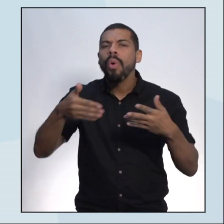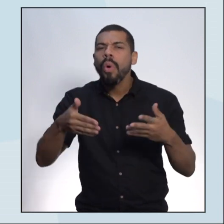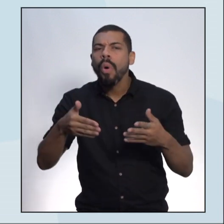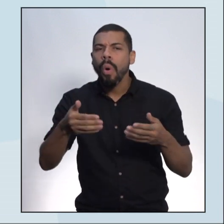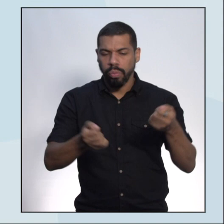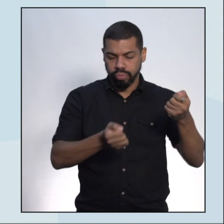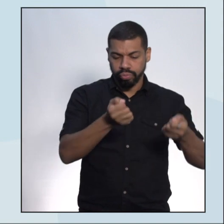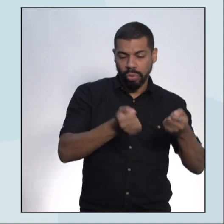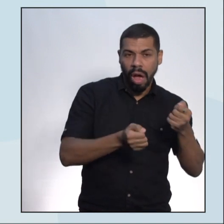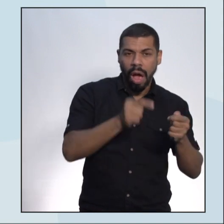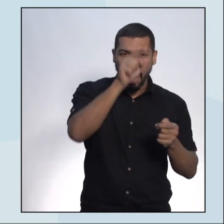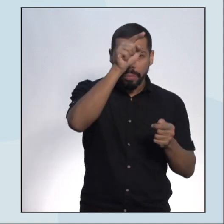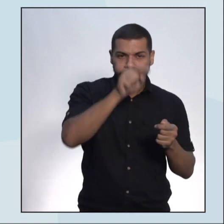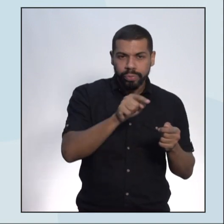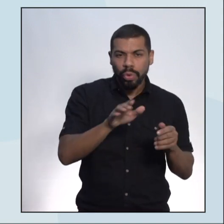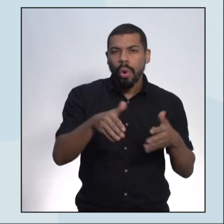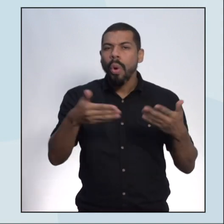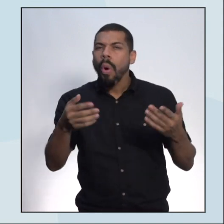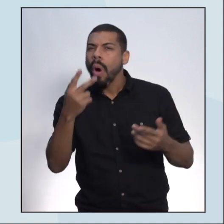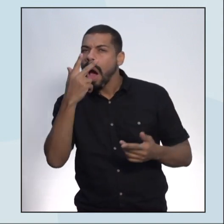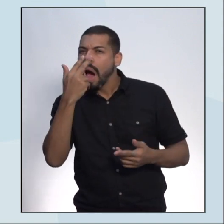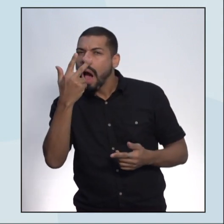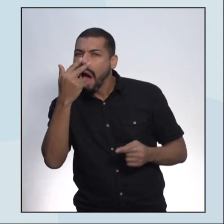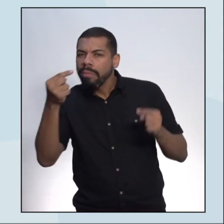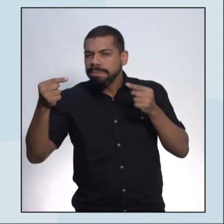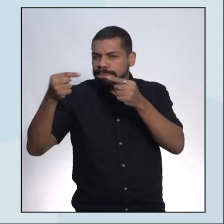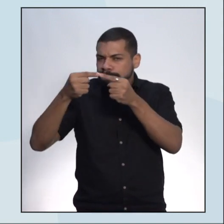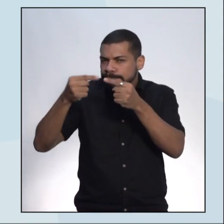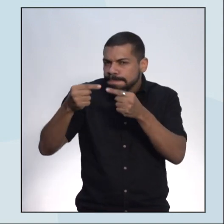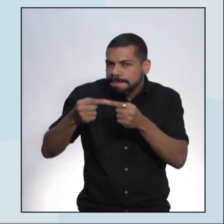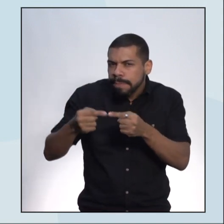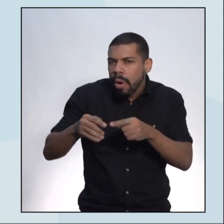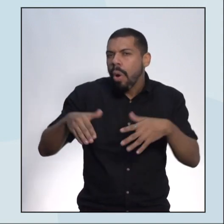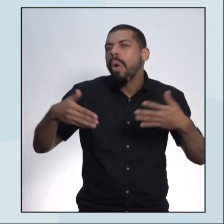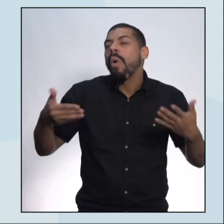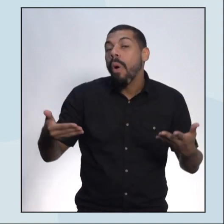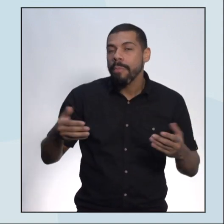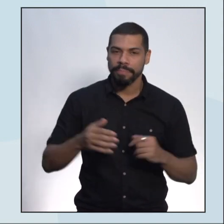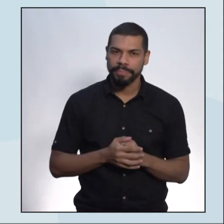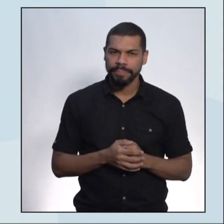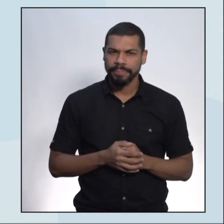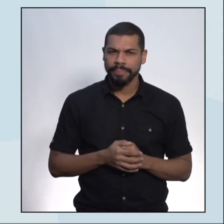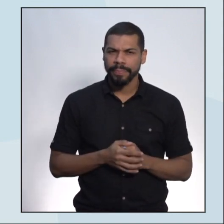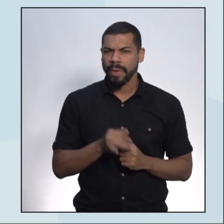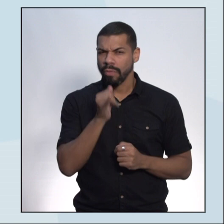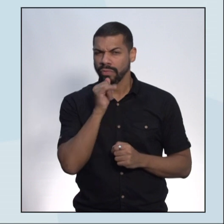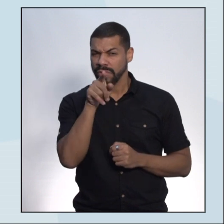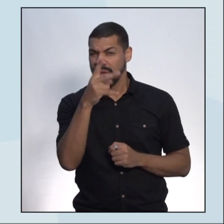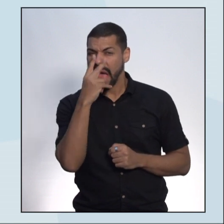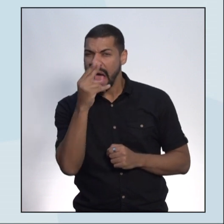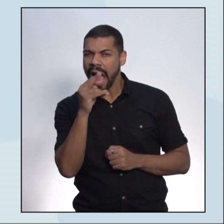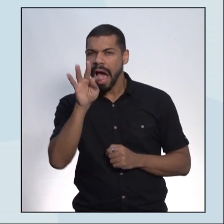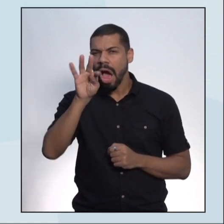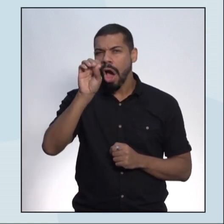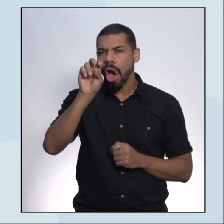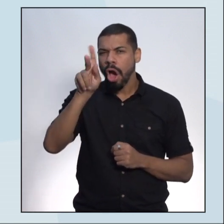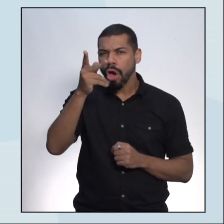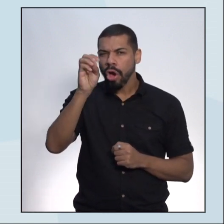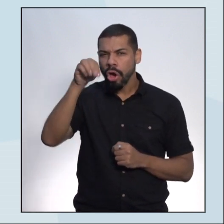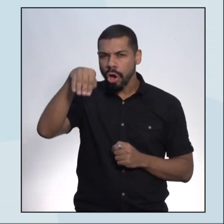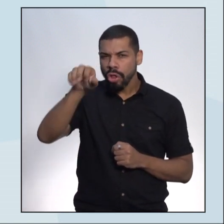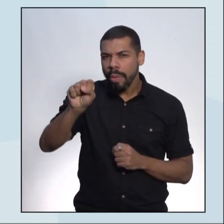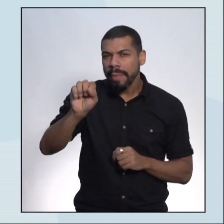de um deles na frente e, em seguida, o que você acha que eles inventaram. Então, será que o Thomas Edison inventou o carro,